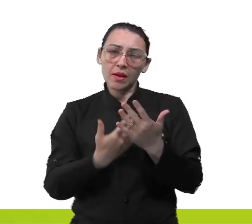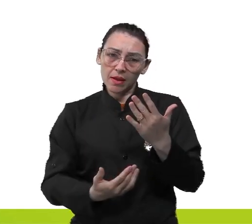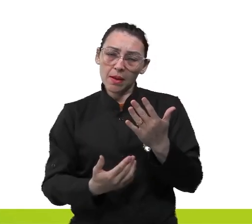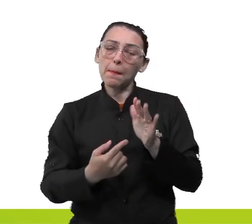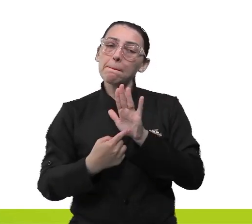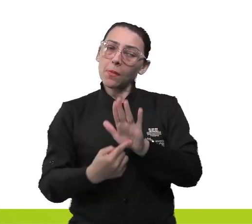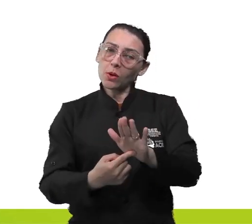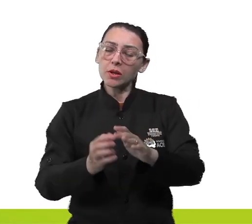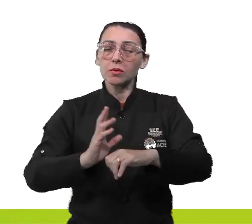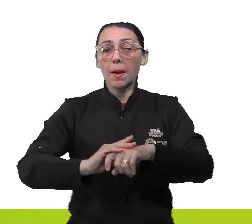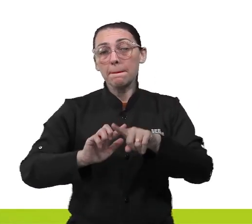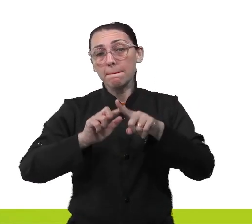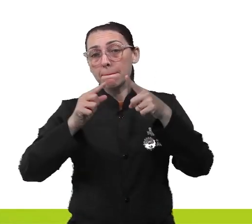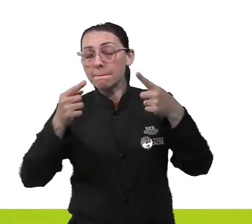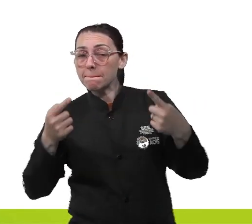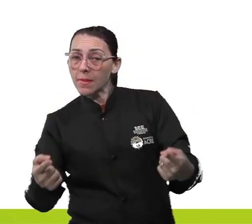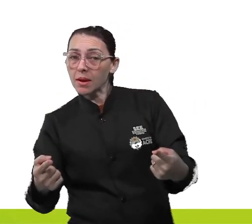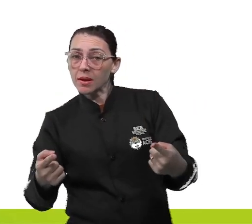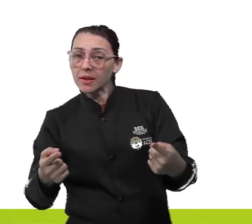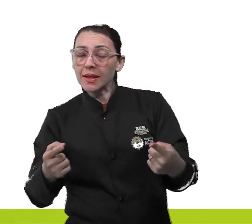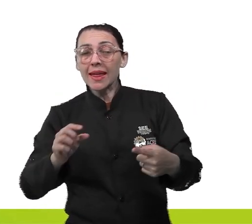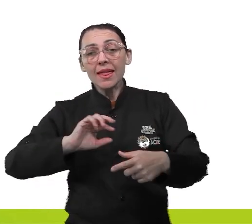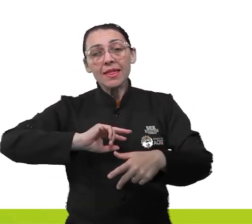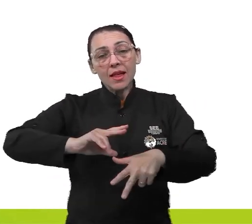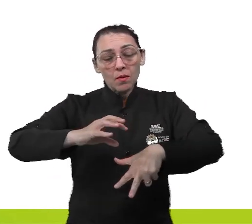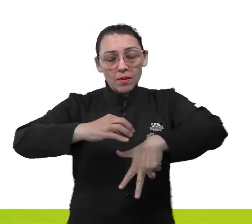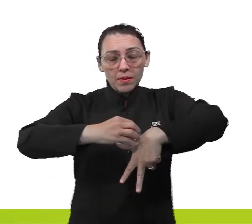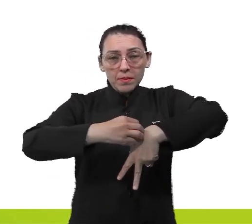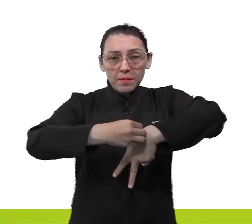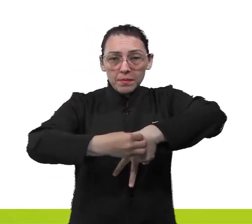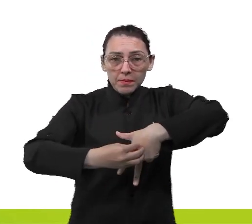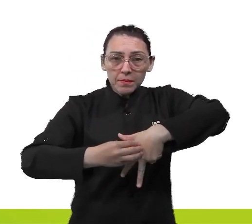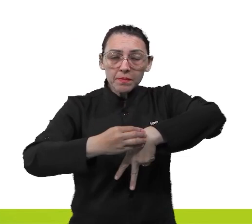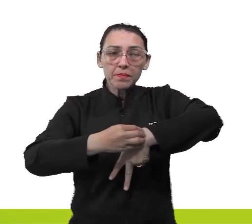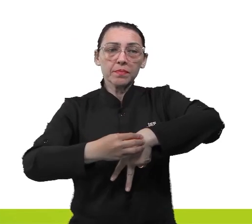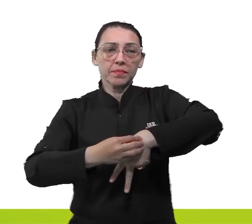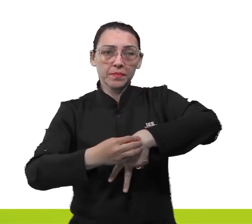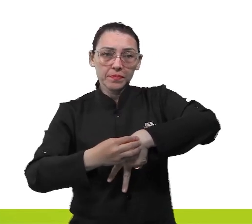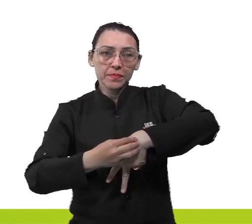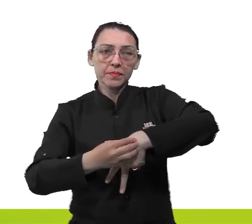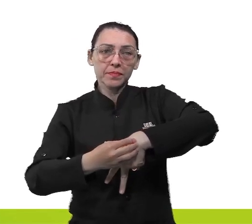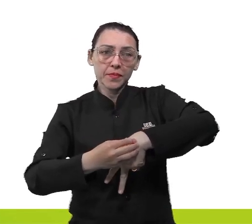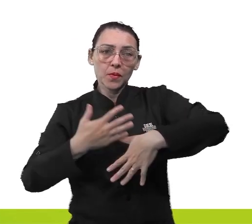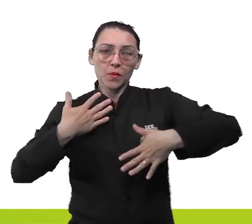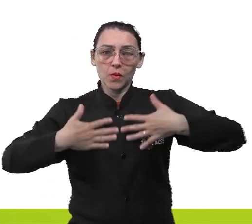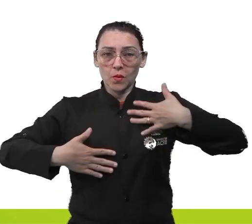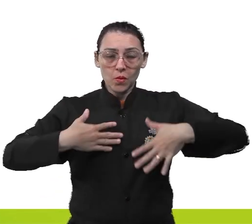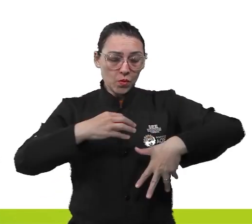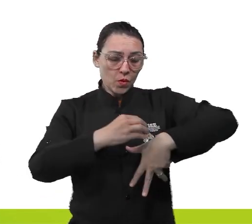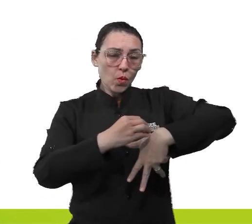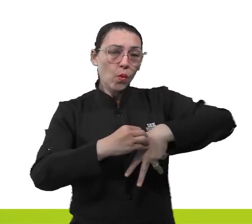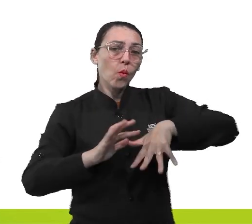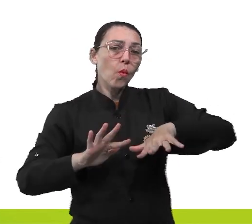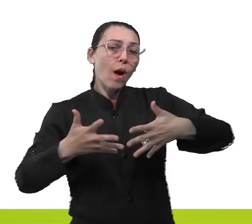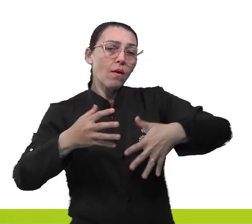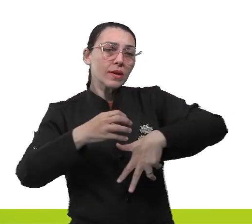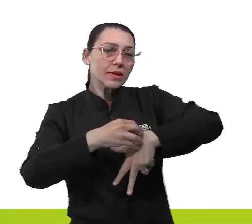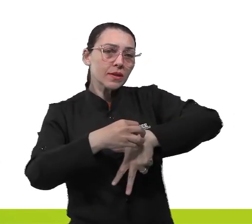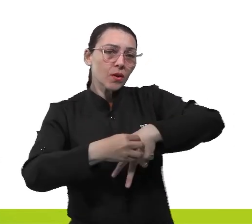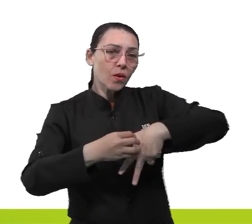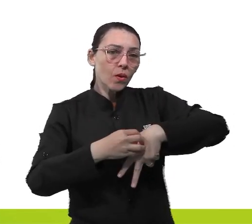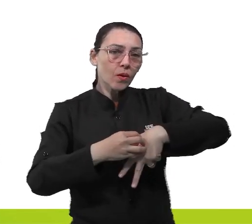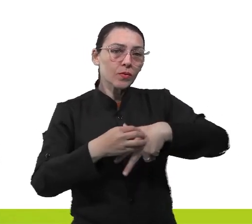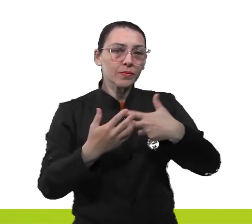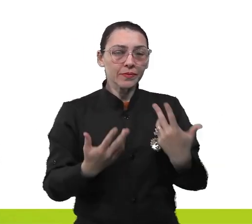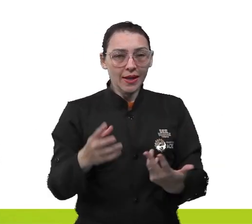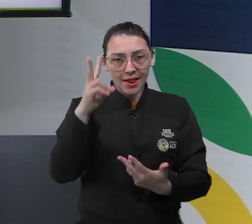a doença, mas esta ocorre em virtude de mau funcionamento de um órgão do corpo. Eu falei isso na